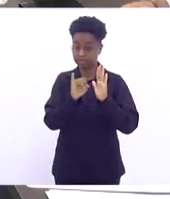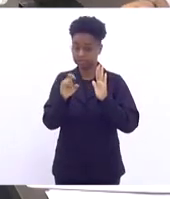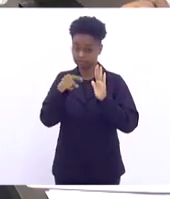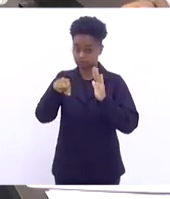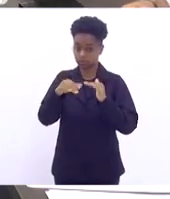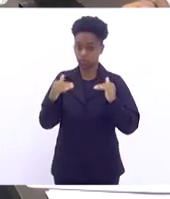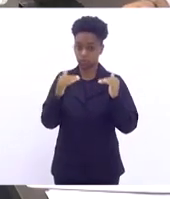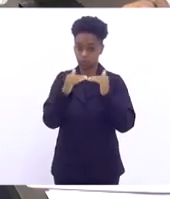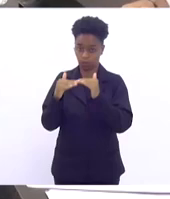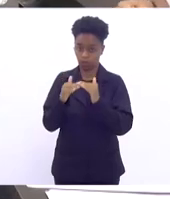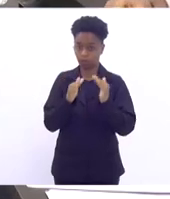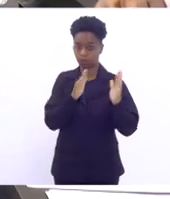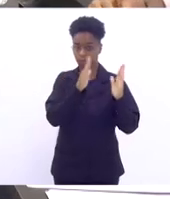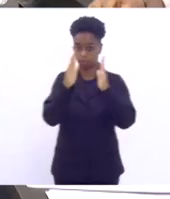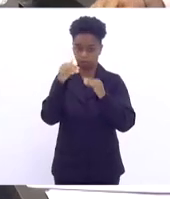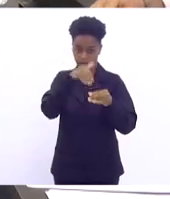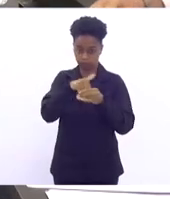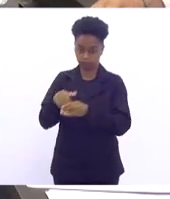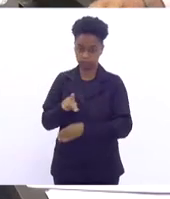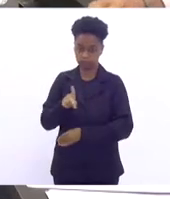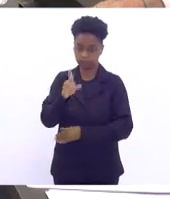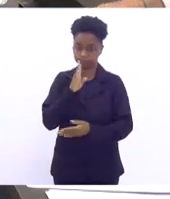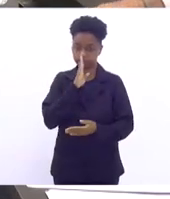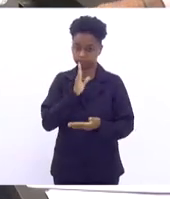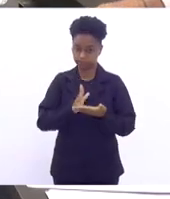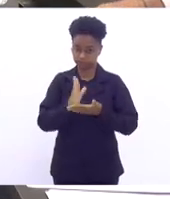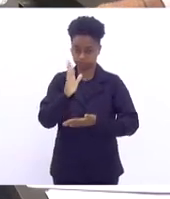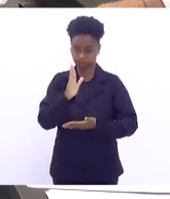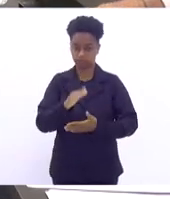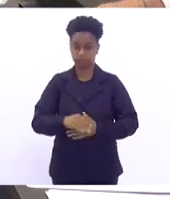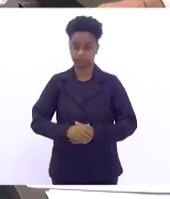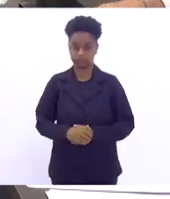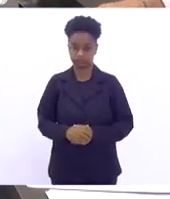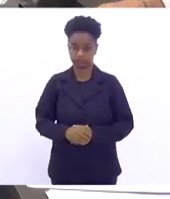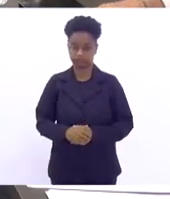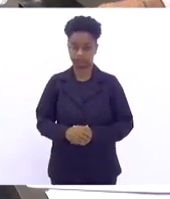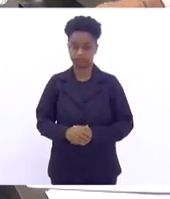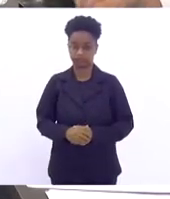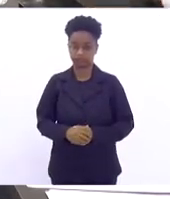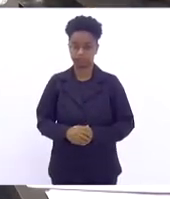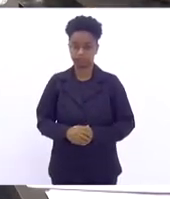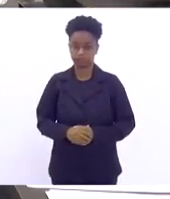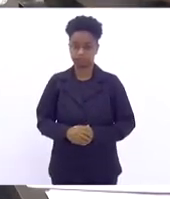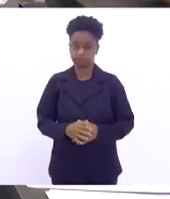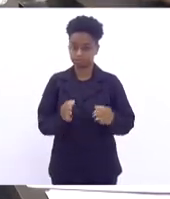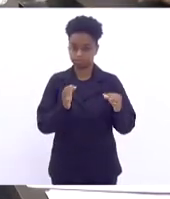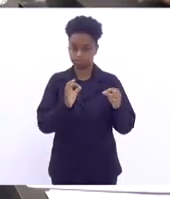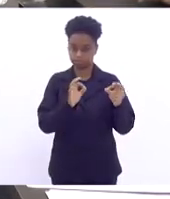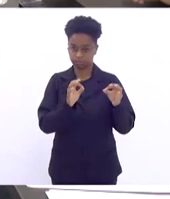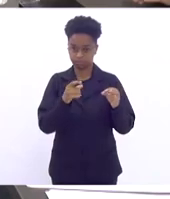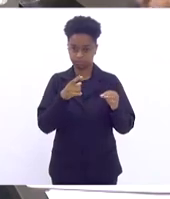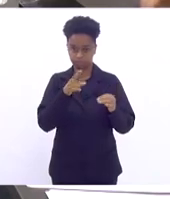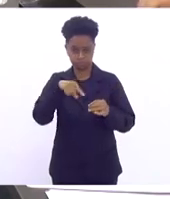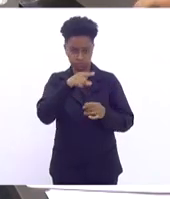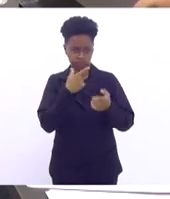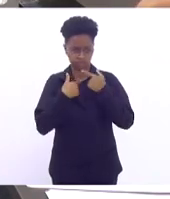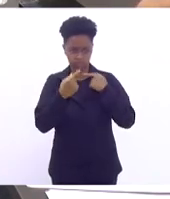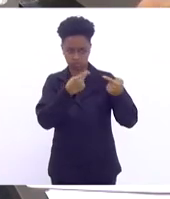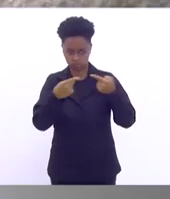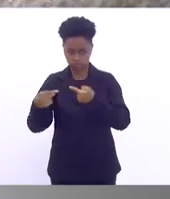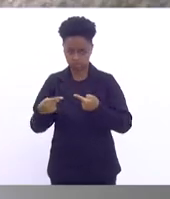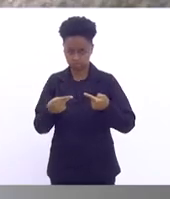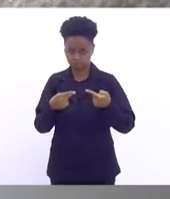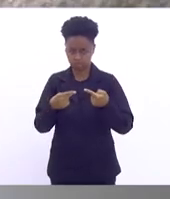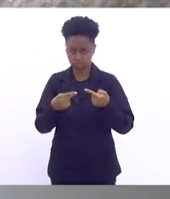que aprovam a votação em bloco permaneça Como estão aprovada a votação em bloco dos três projetos não havendo algum Deputado escrito